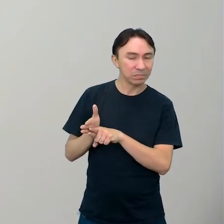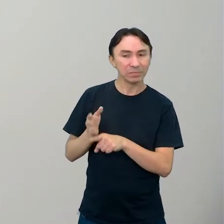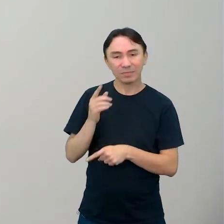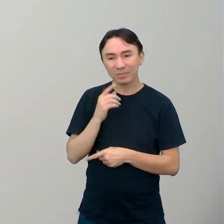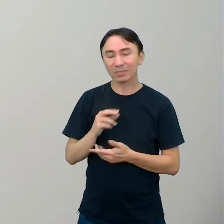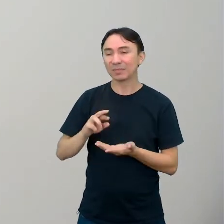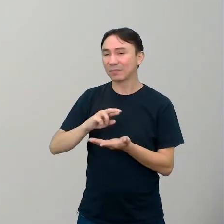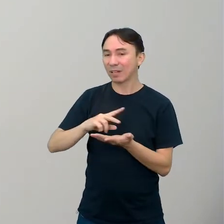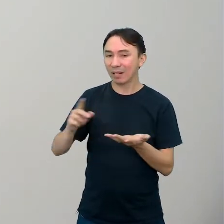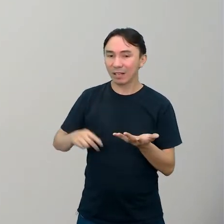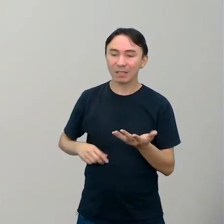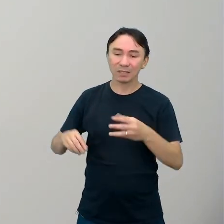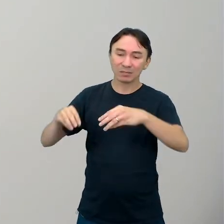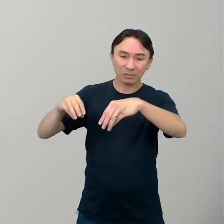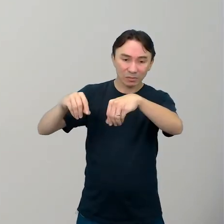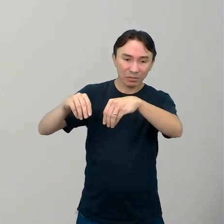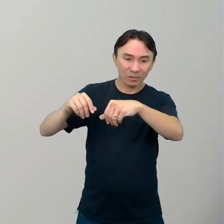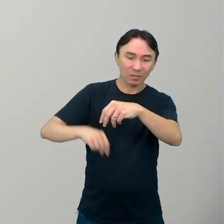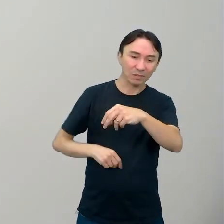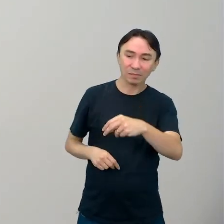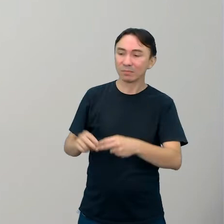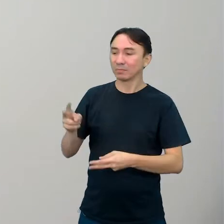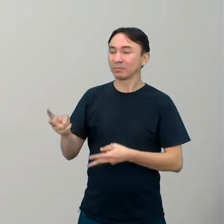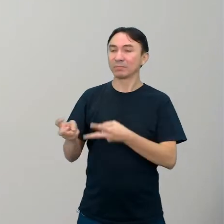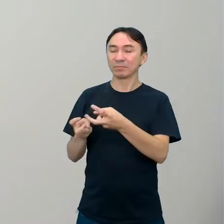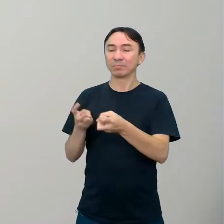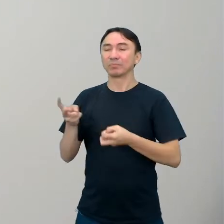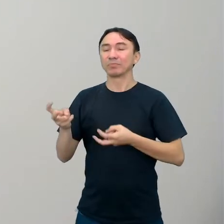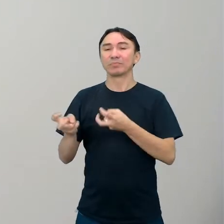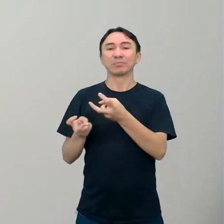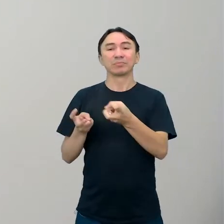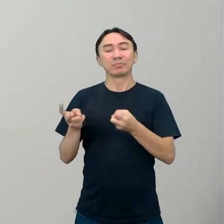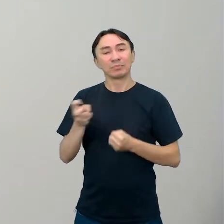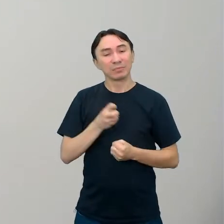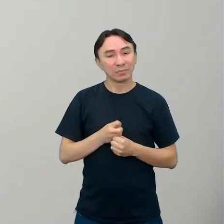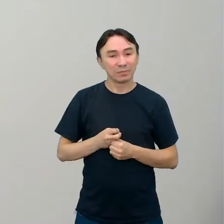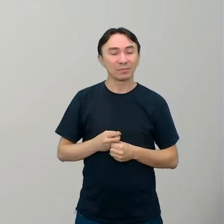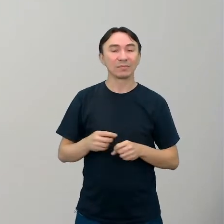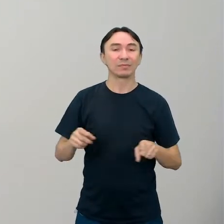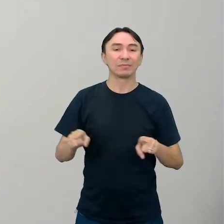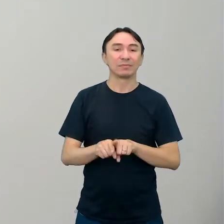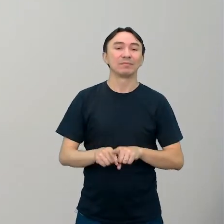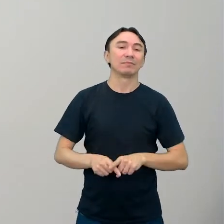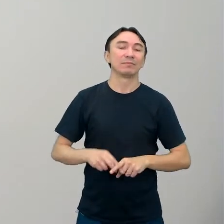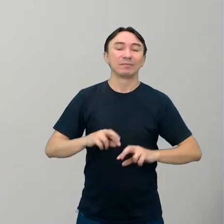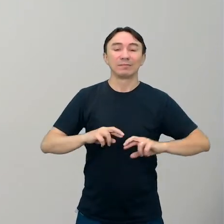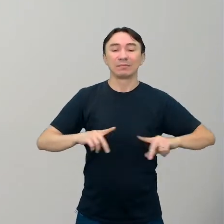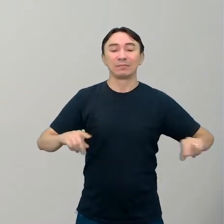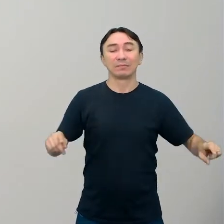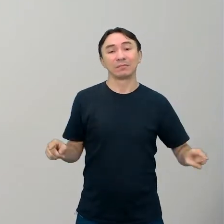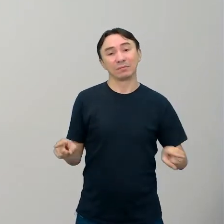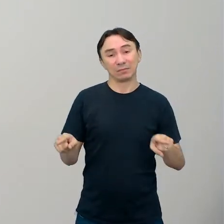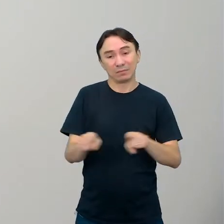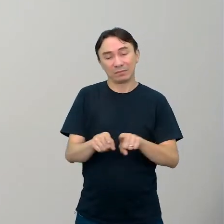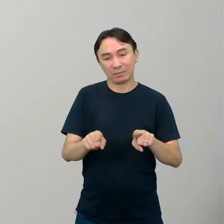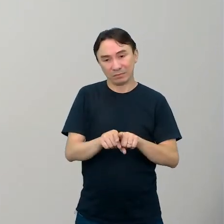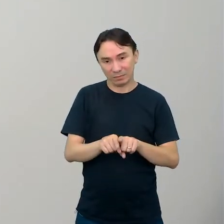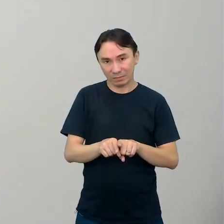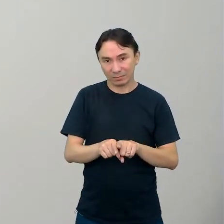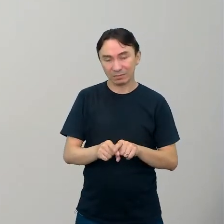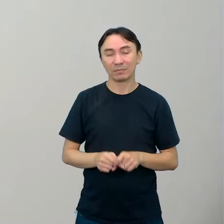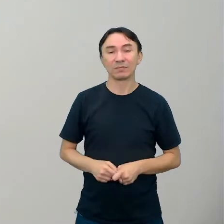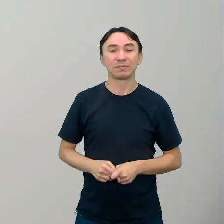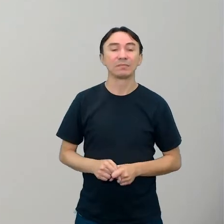coleta, por exemplo, de solos, justamente para fazer essa observação e também para fazer essa caracterização,